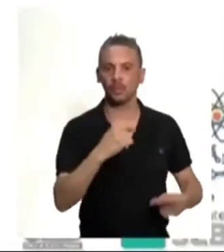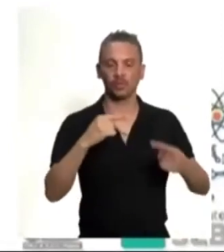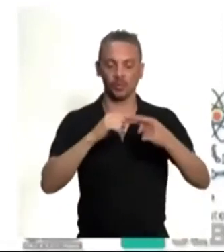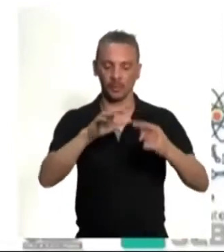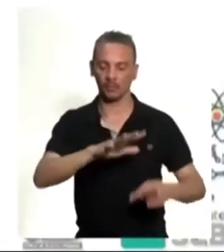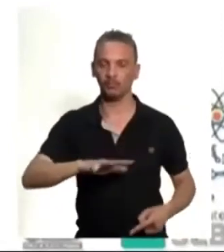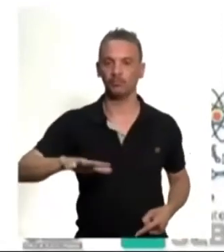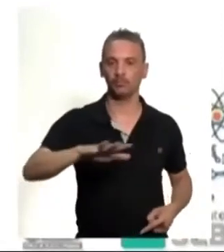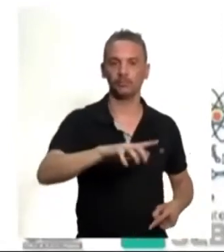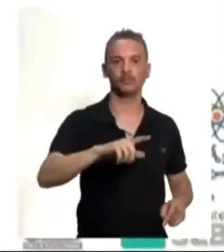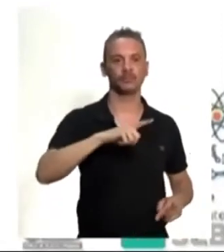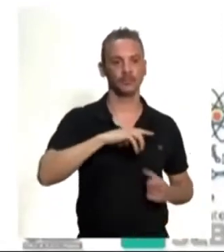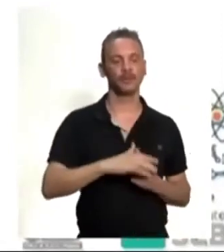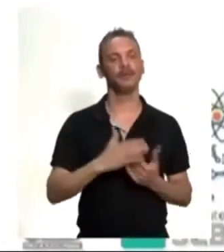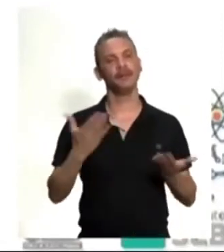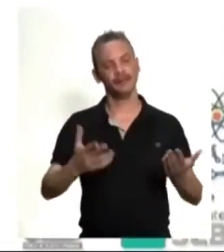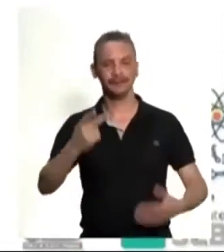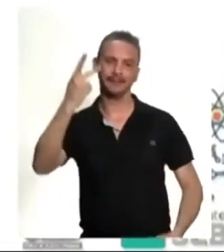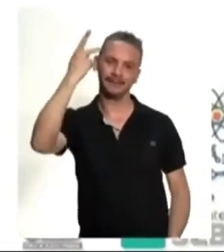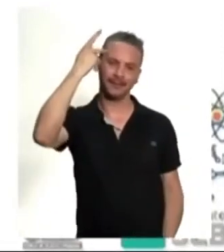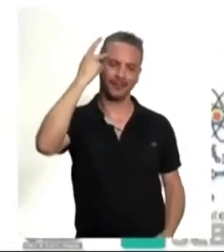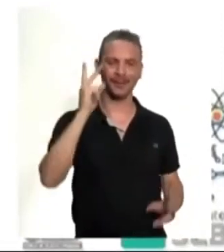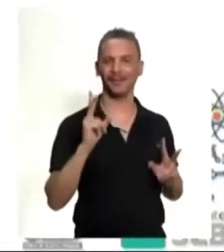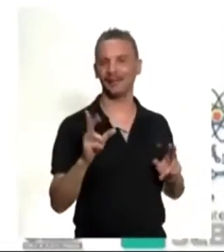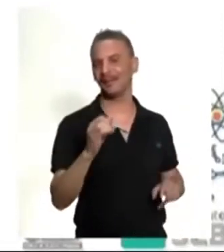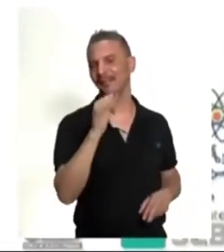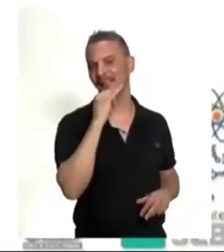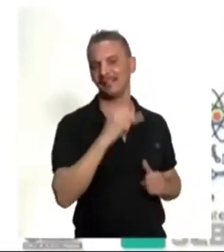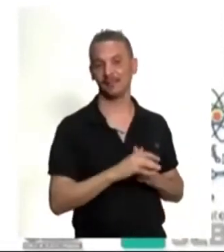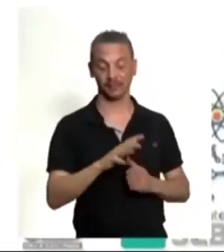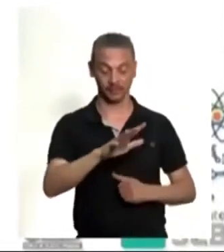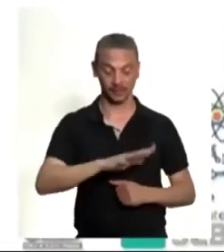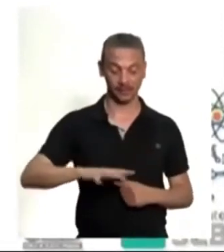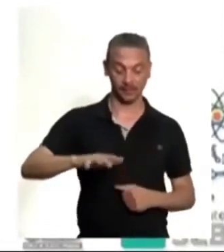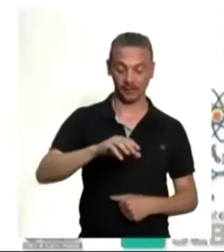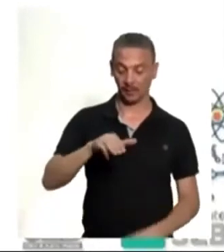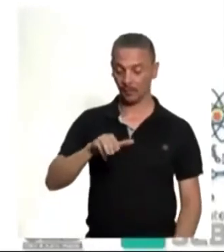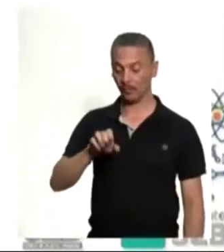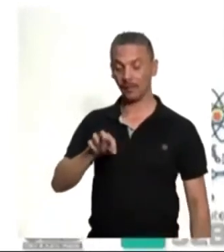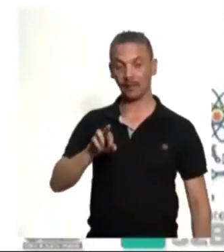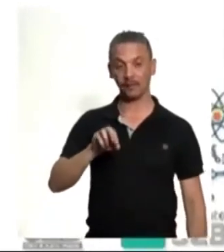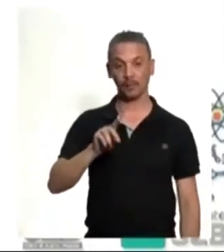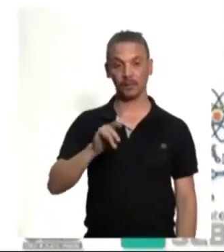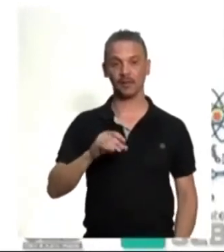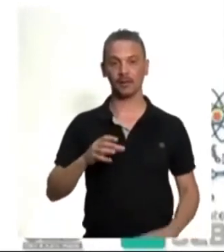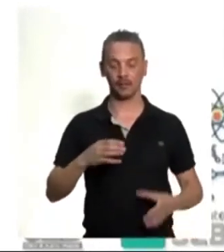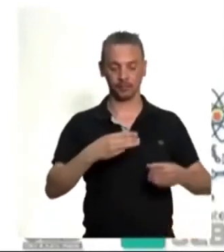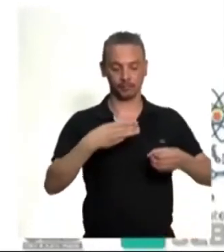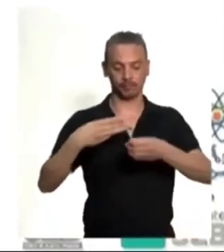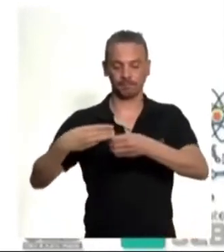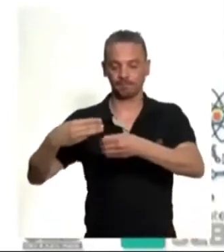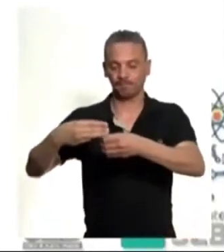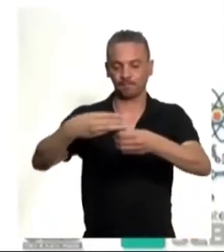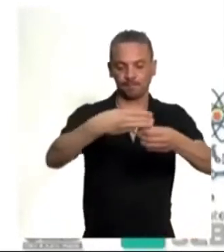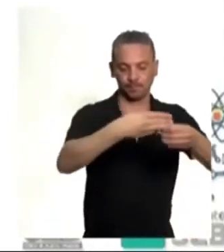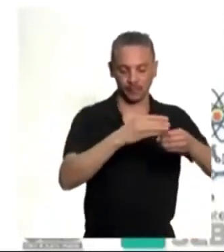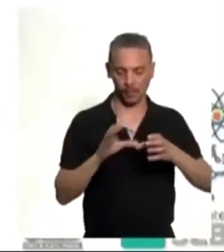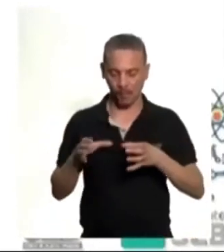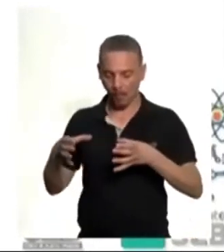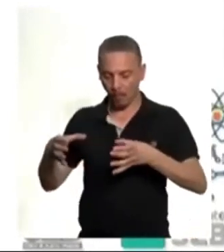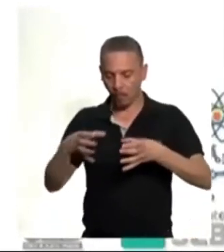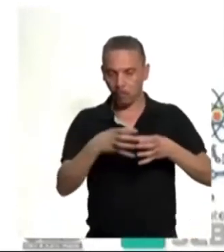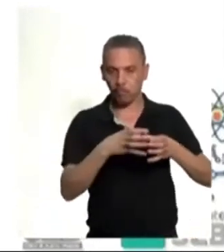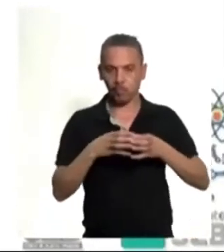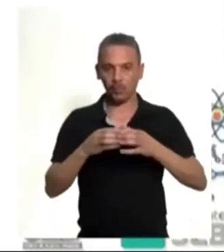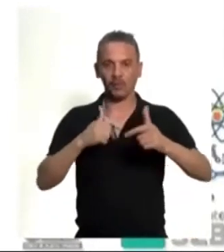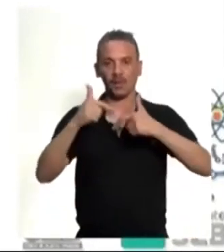espaço geográfico. São Paulo é uma metrópole. Área metropolitana é o conjunto de municípios integrados por serviços públicos. Olha a